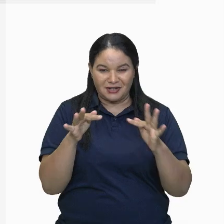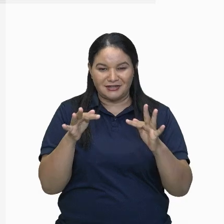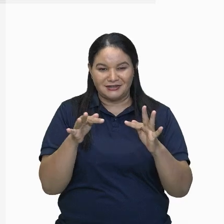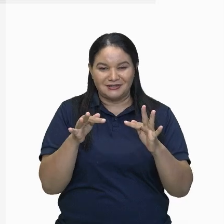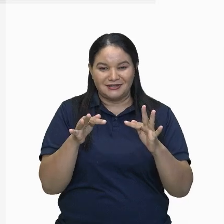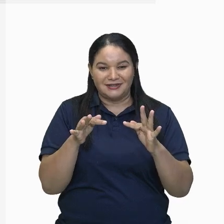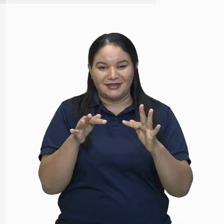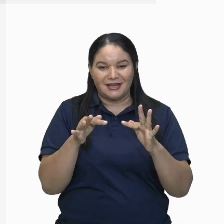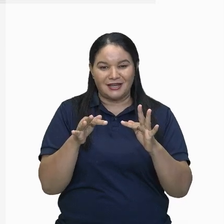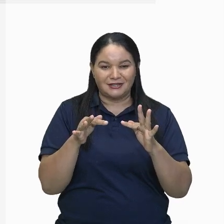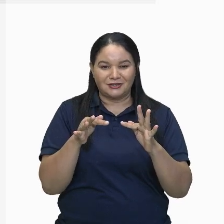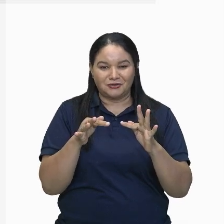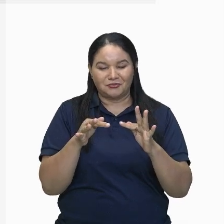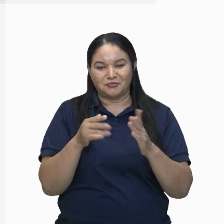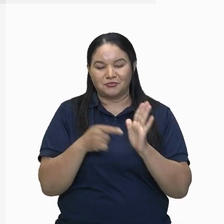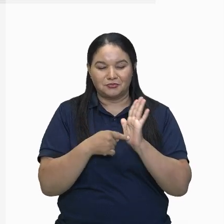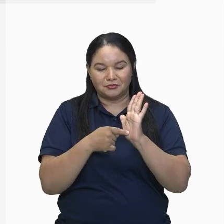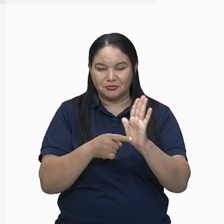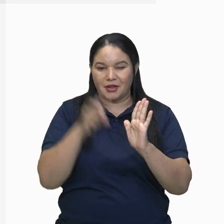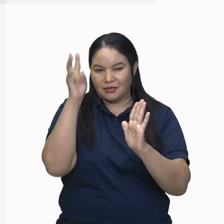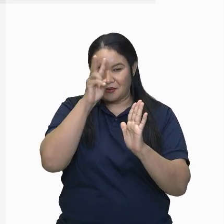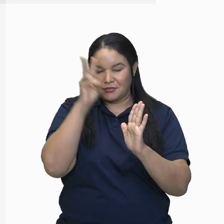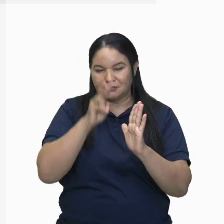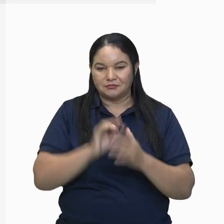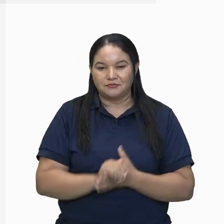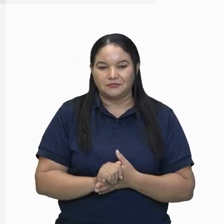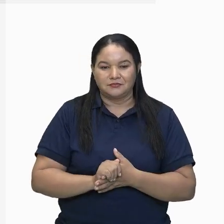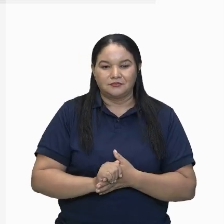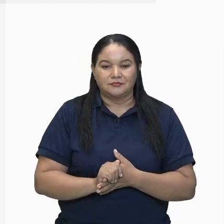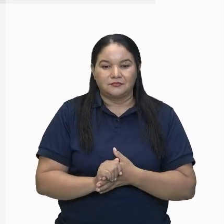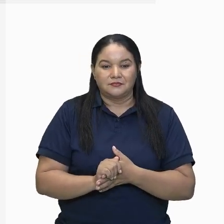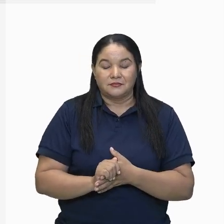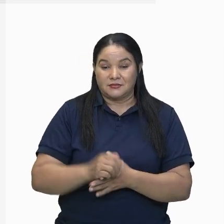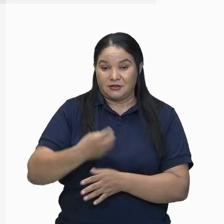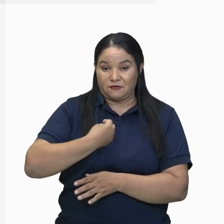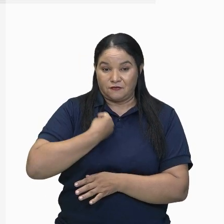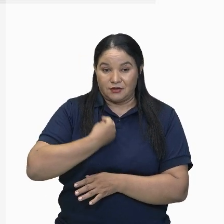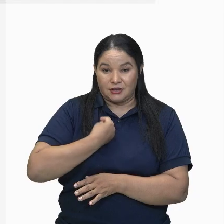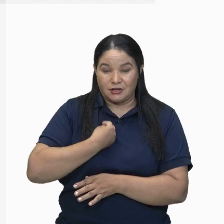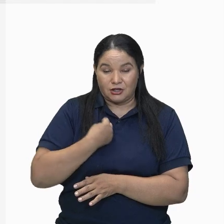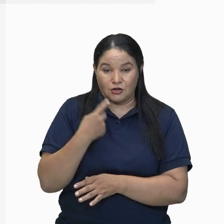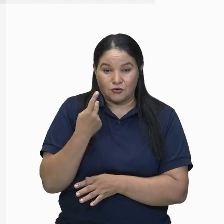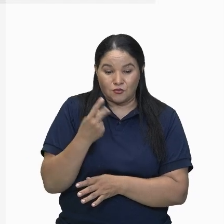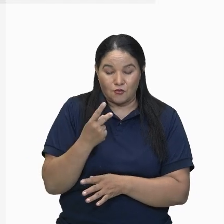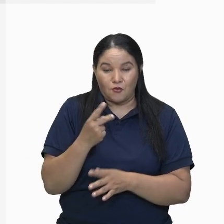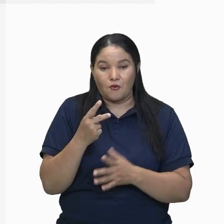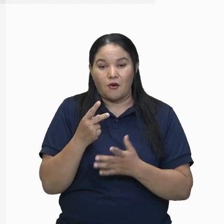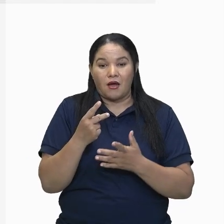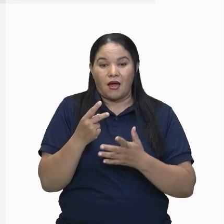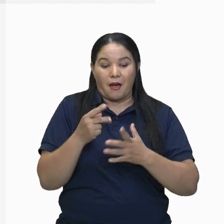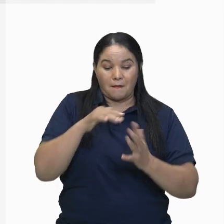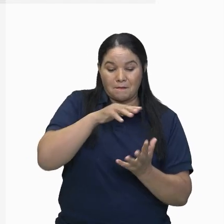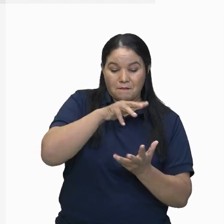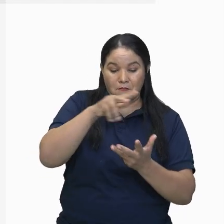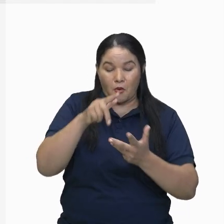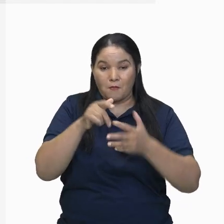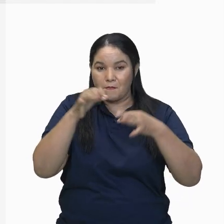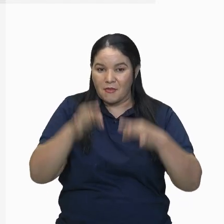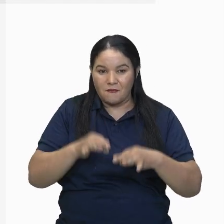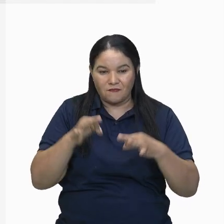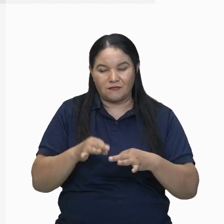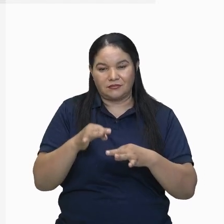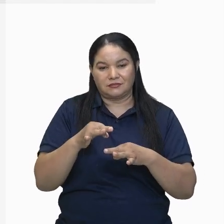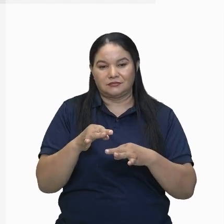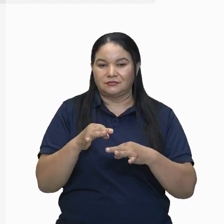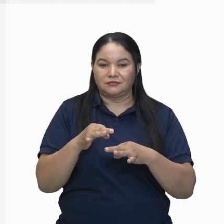da cama. Nunca ninguém vai viver um mundo ideal. Eu vou repetir. Quem fala isso não